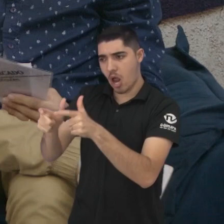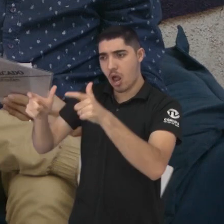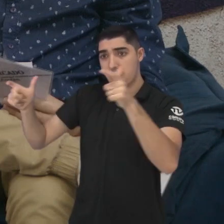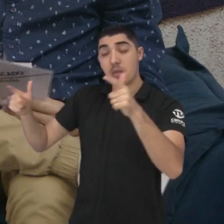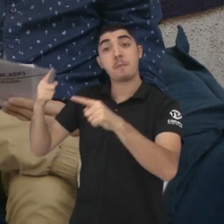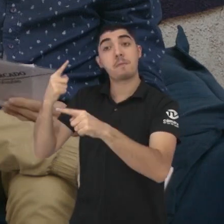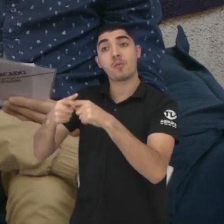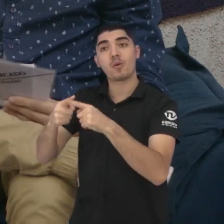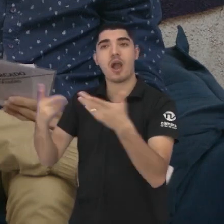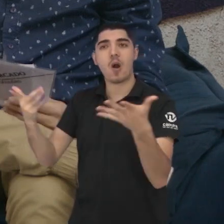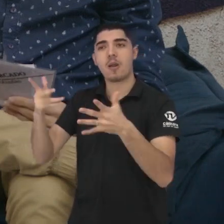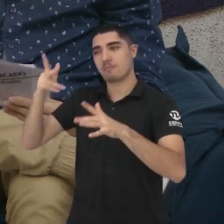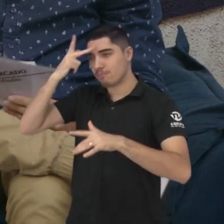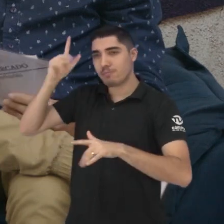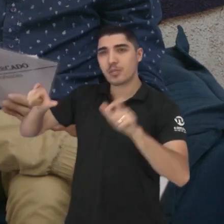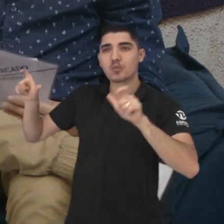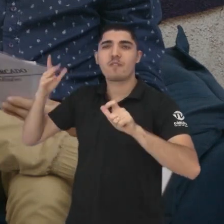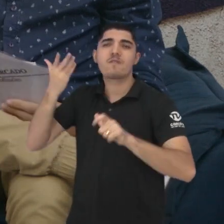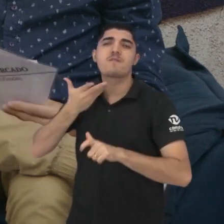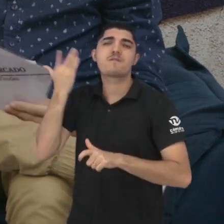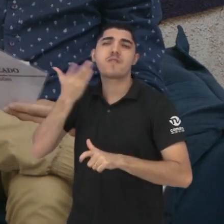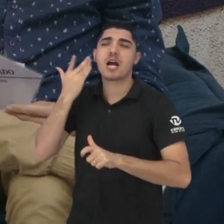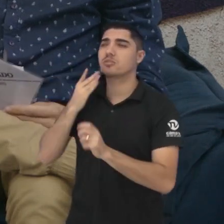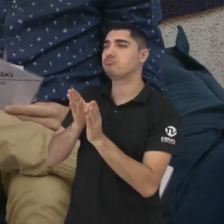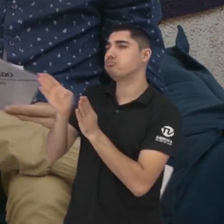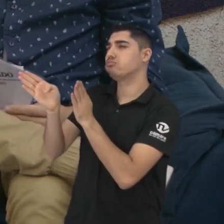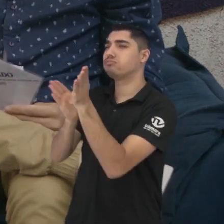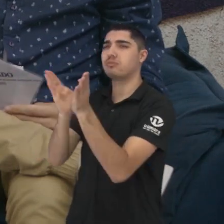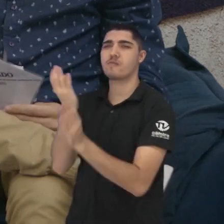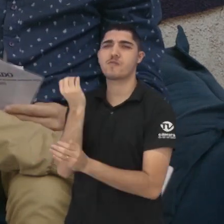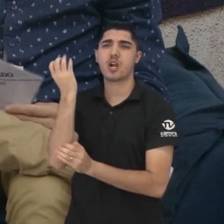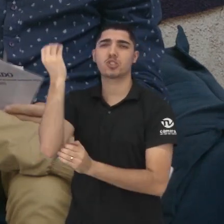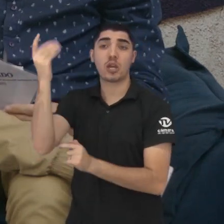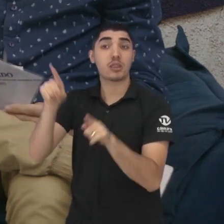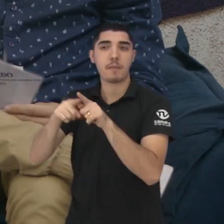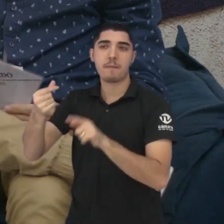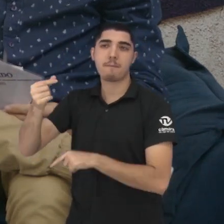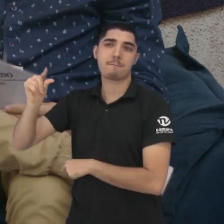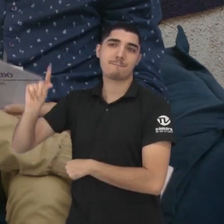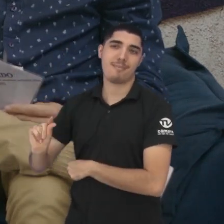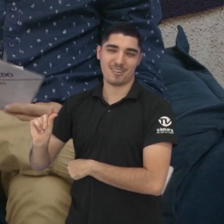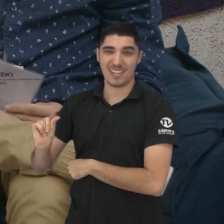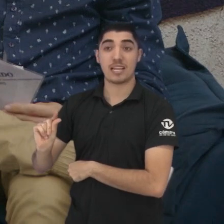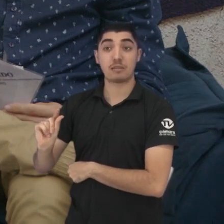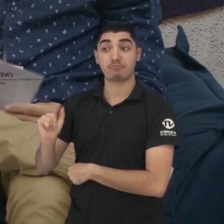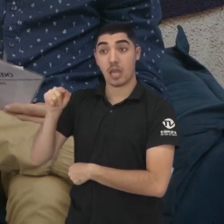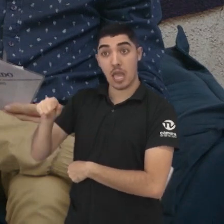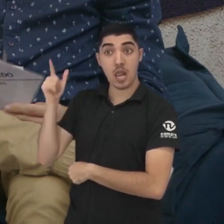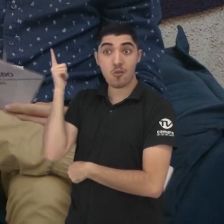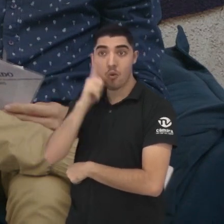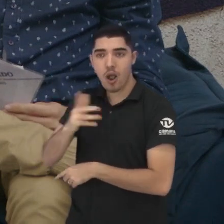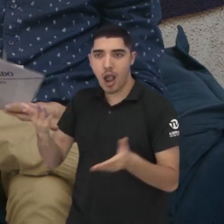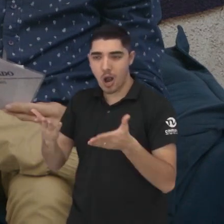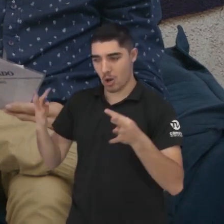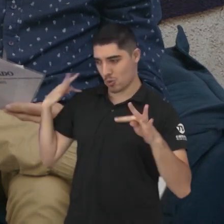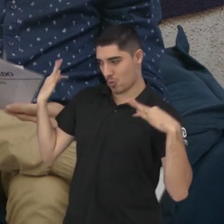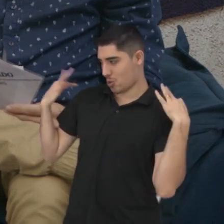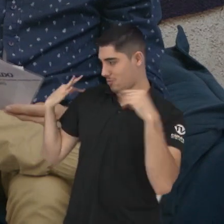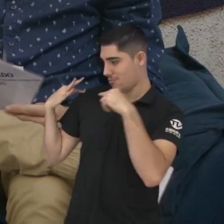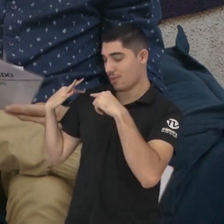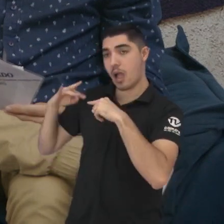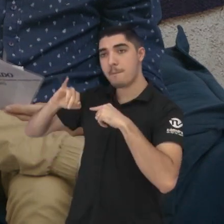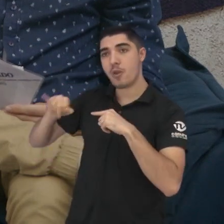em consideração a mobilidade facilitada e o menor custo. O profissional de turismo pode aproveitar esses fatores para